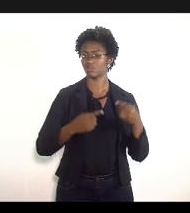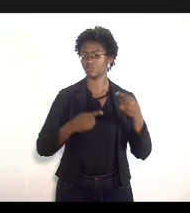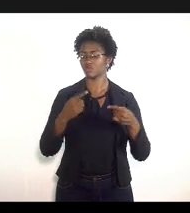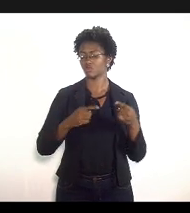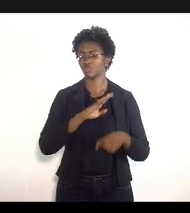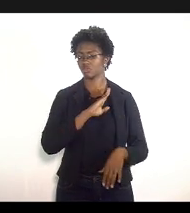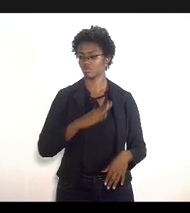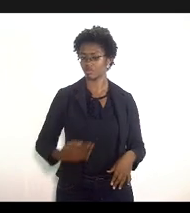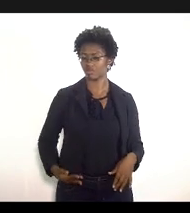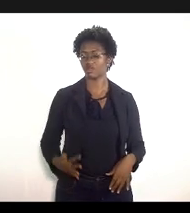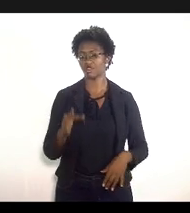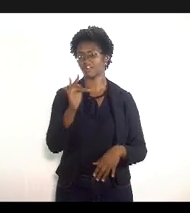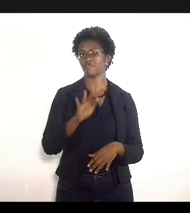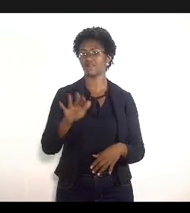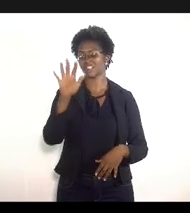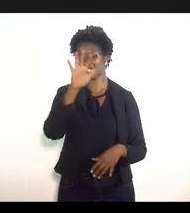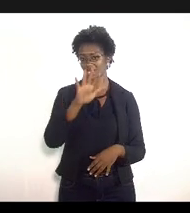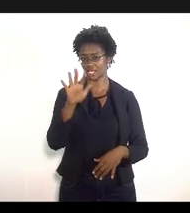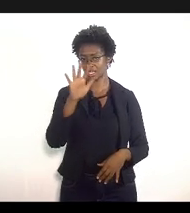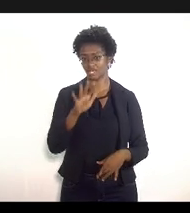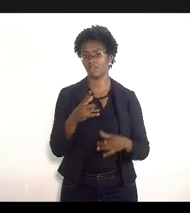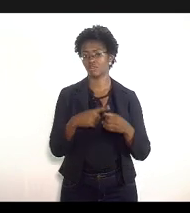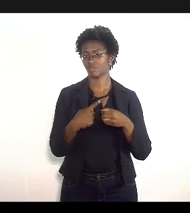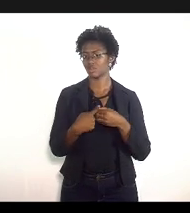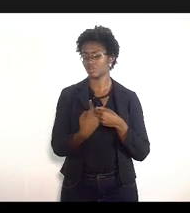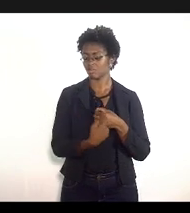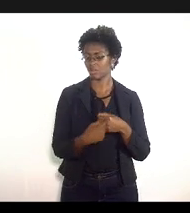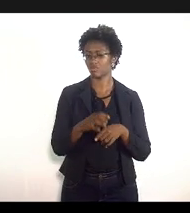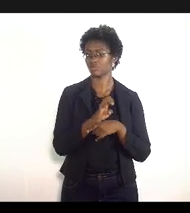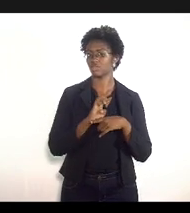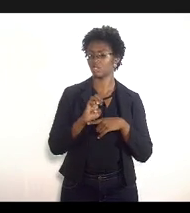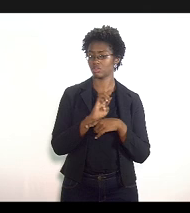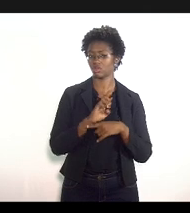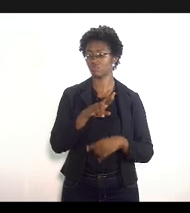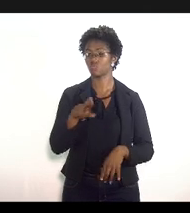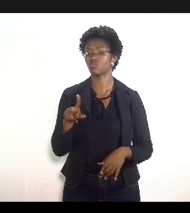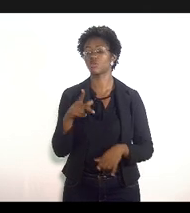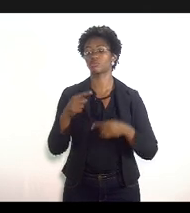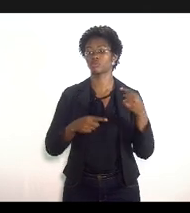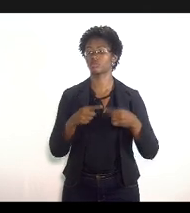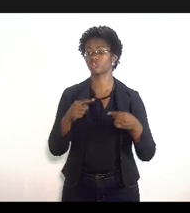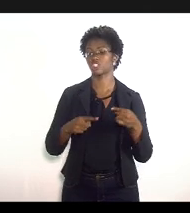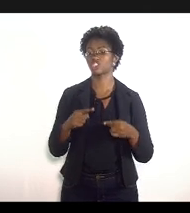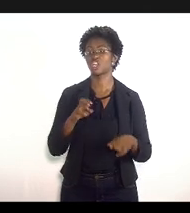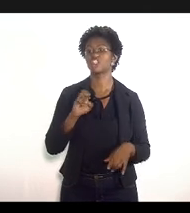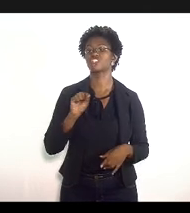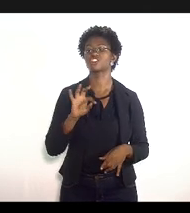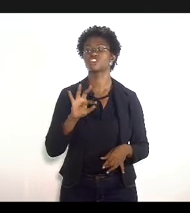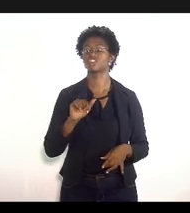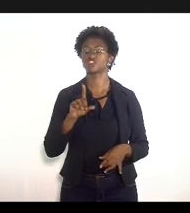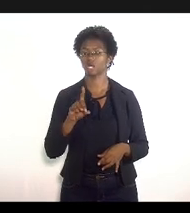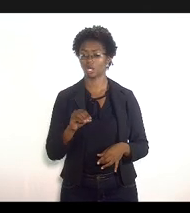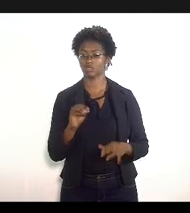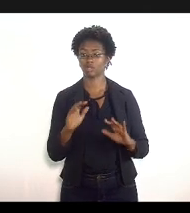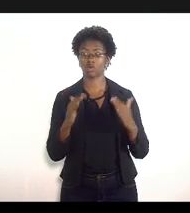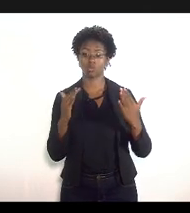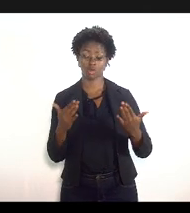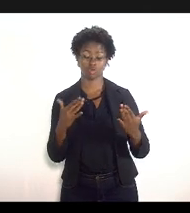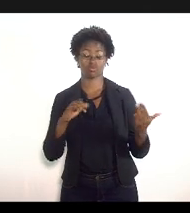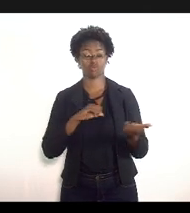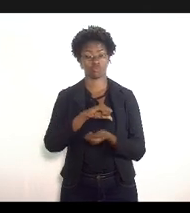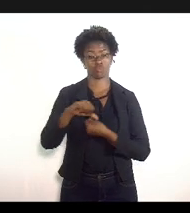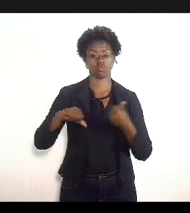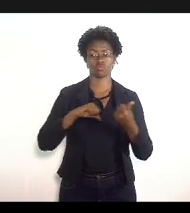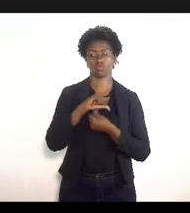tanto federal, estadual e municipal, e não política de Estado. Então, quando vê mudar o governo,